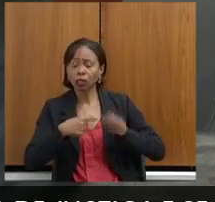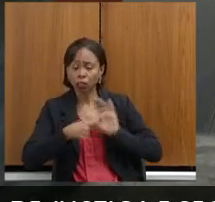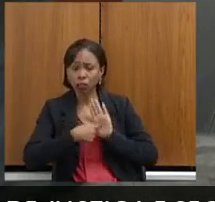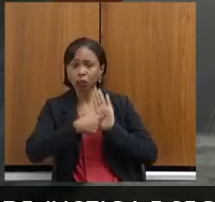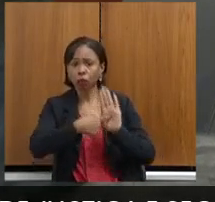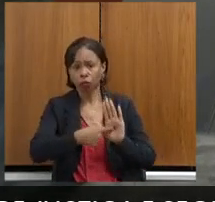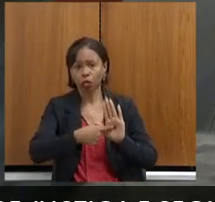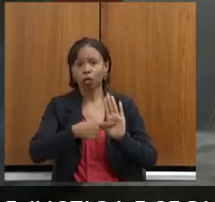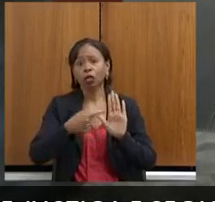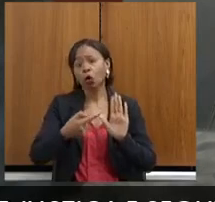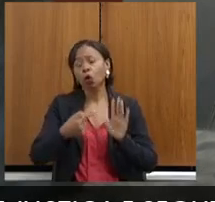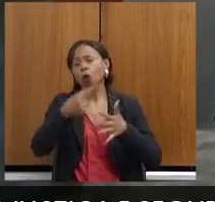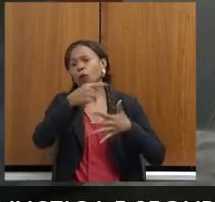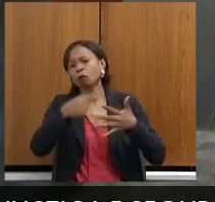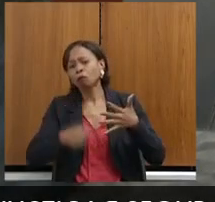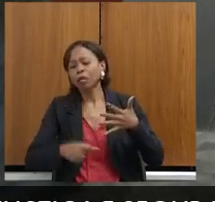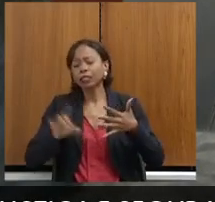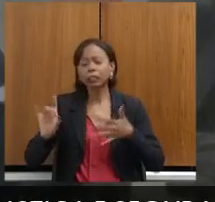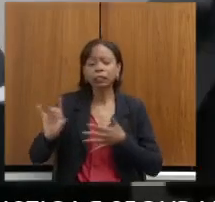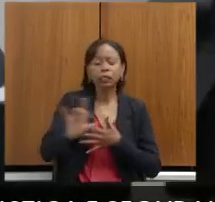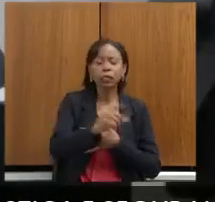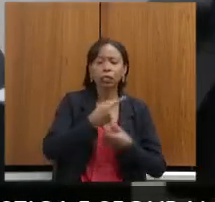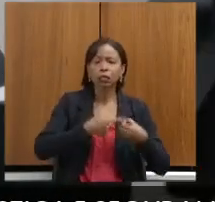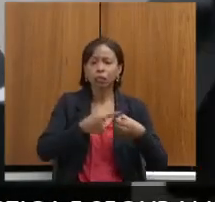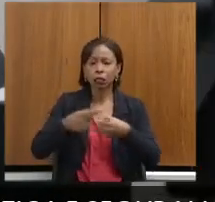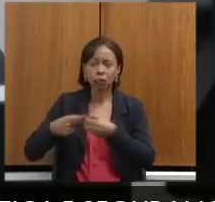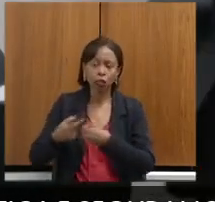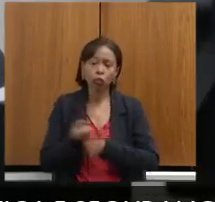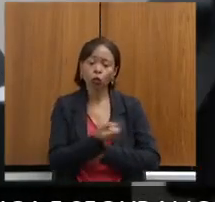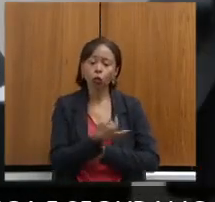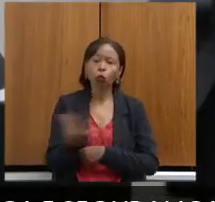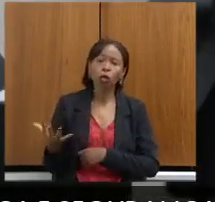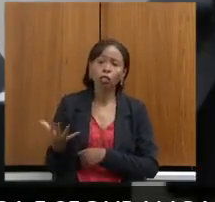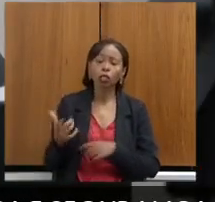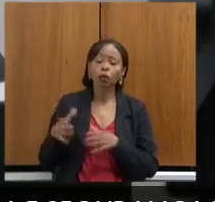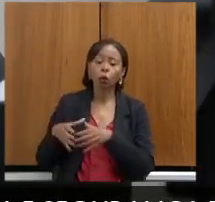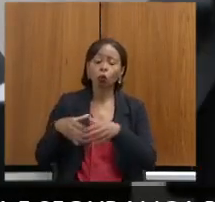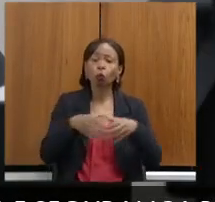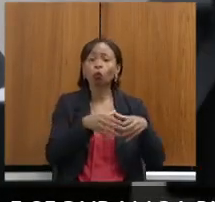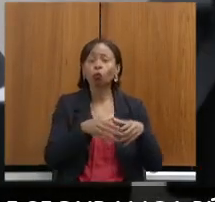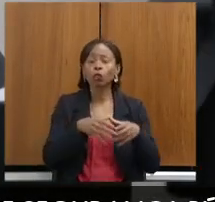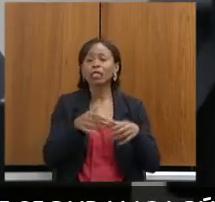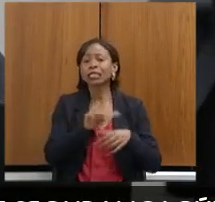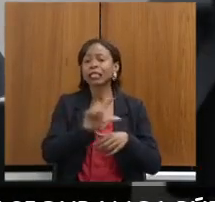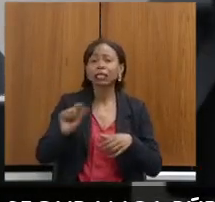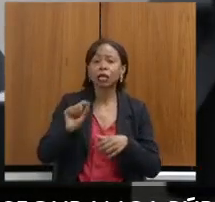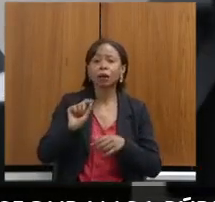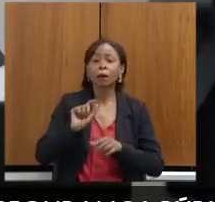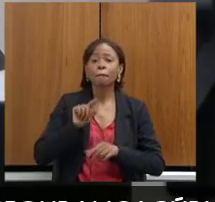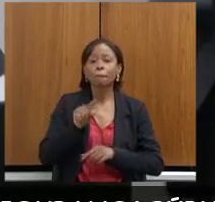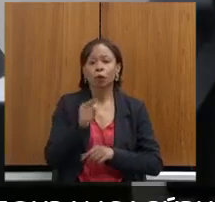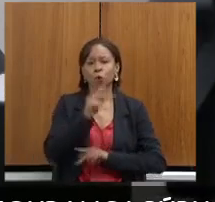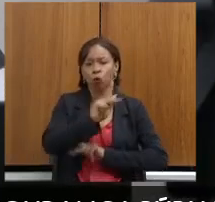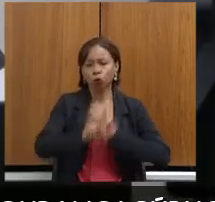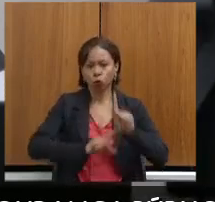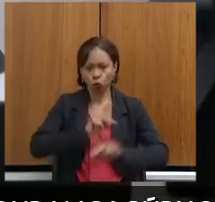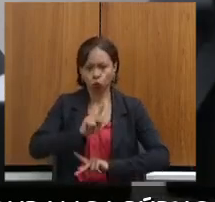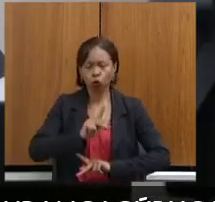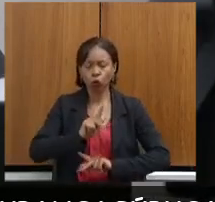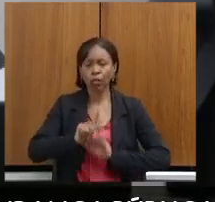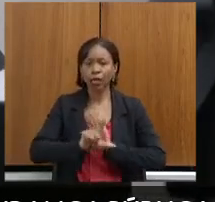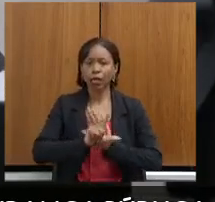discriminação dos dados de cada município indicação dos números absolutos para cada grupo de 100 mil habitantes isso em detrimento da lei estadual